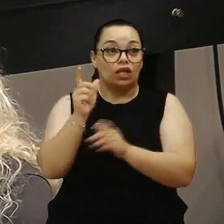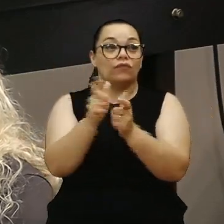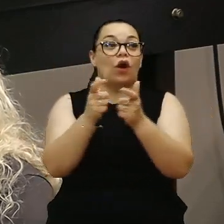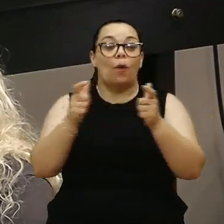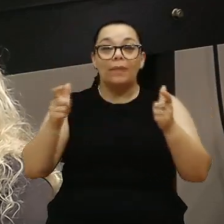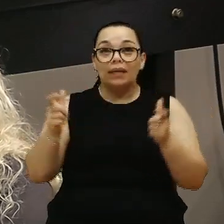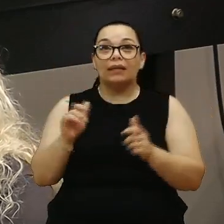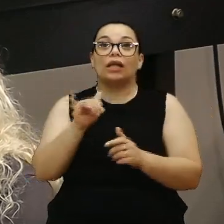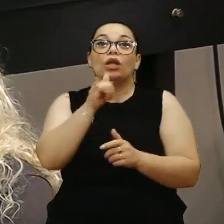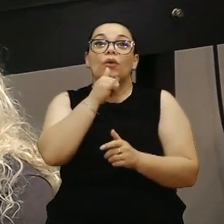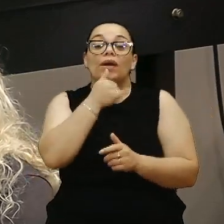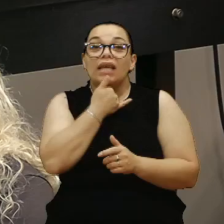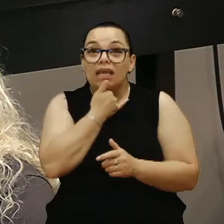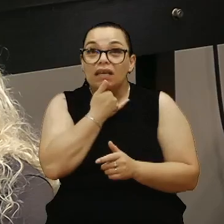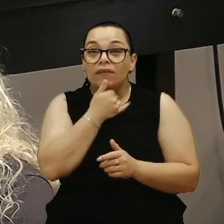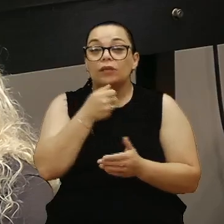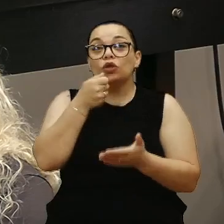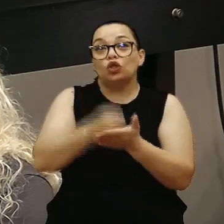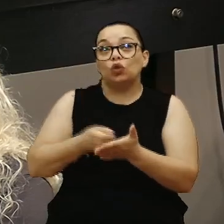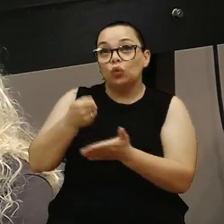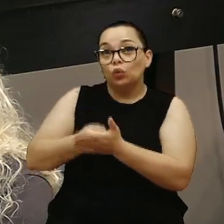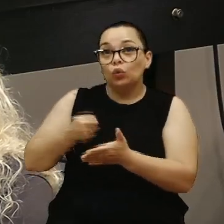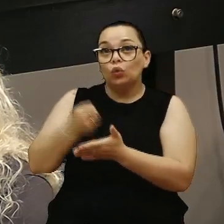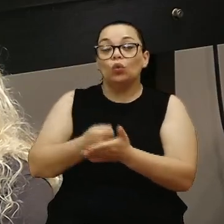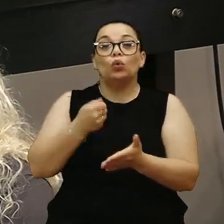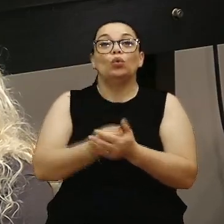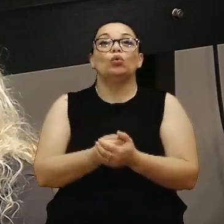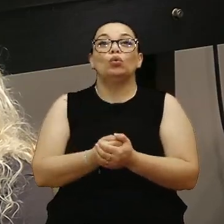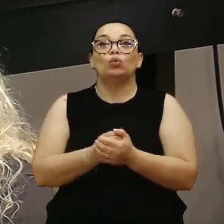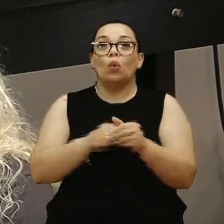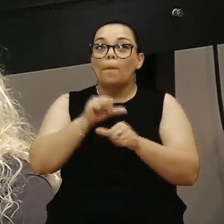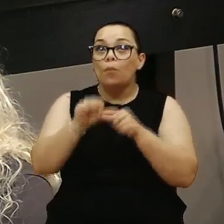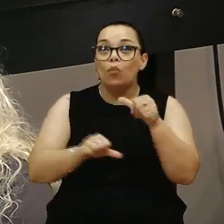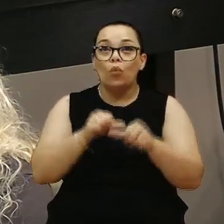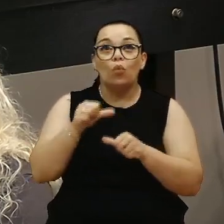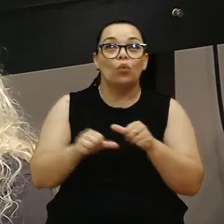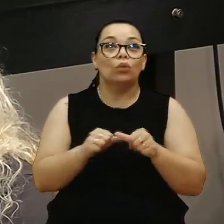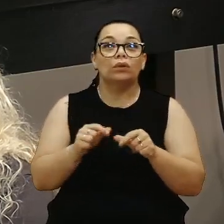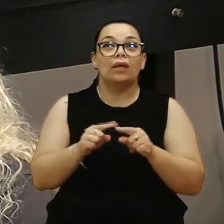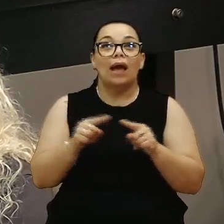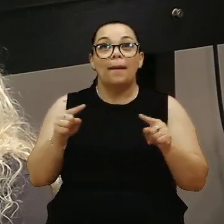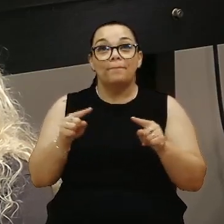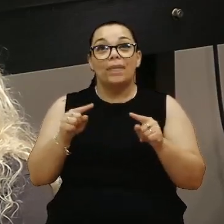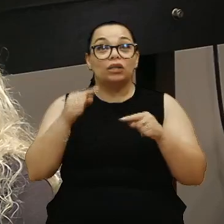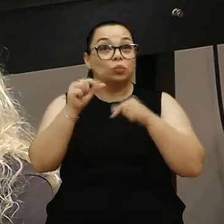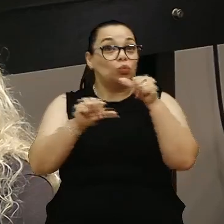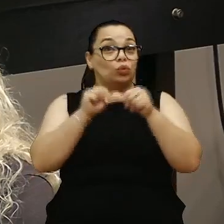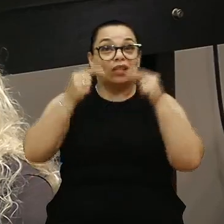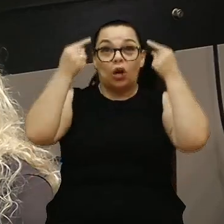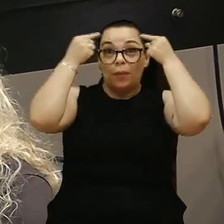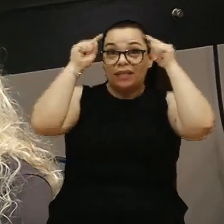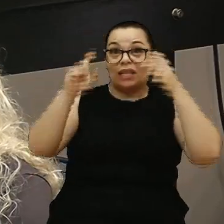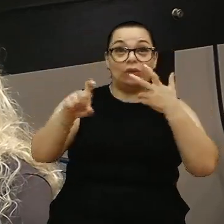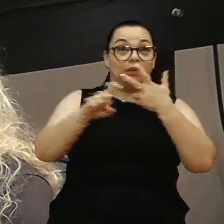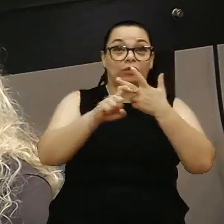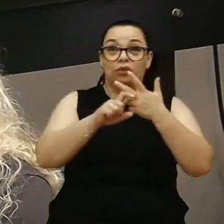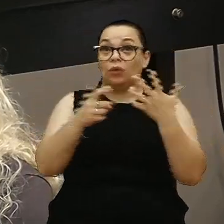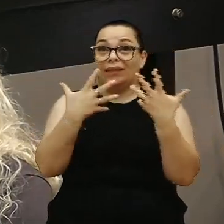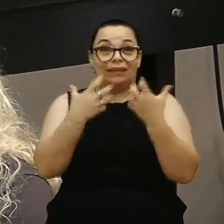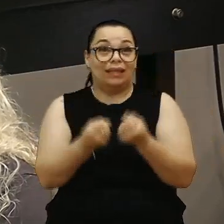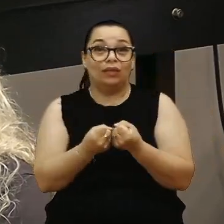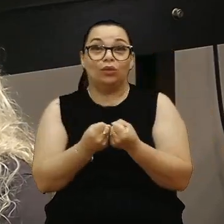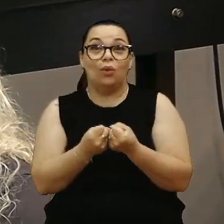Então, infelizmente, aqui a gente lutou, a gente tentou mudar isso aqui, a gente tentou aqui dar algumas ideias, mas o executivo não acatou, como